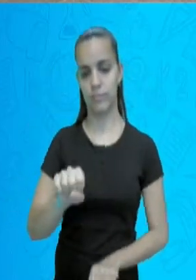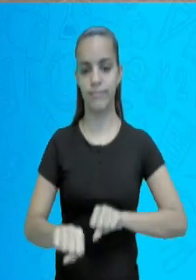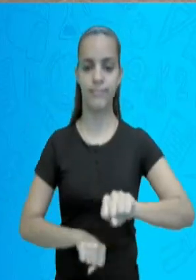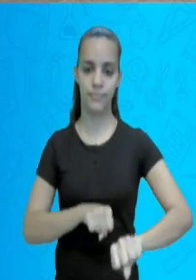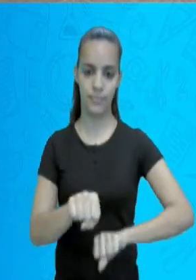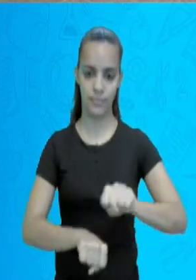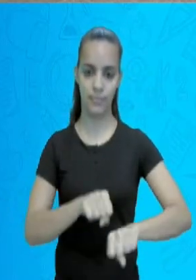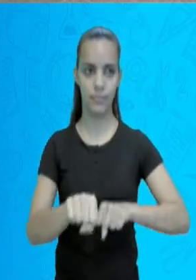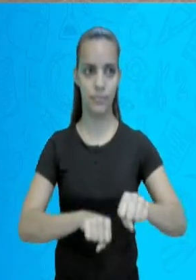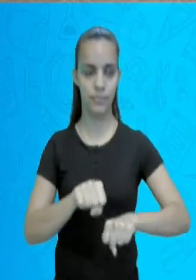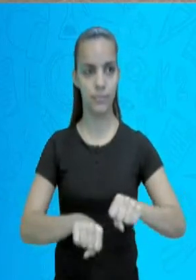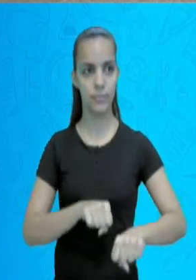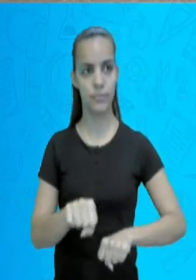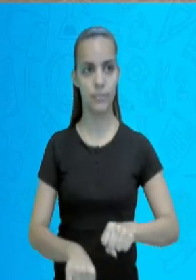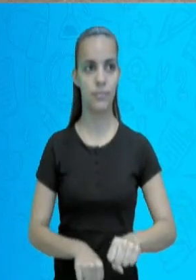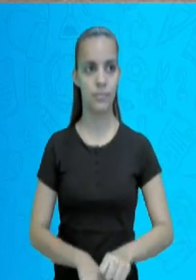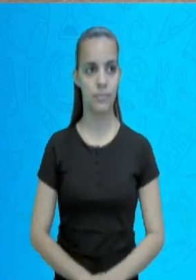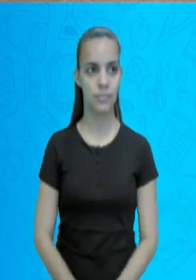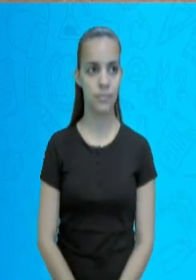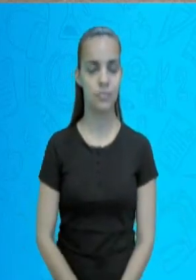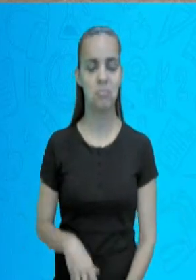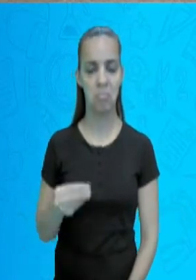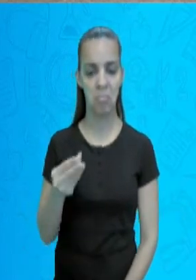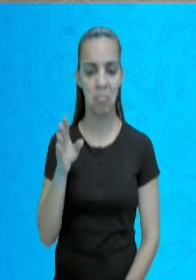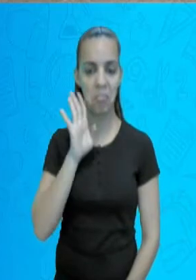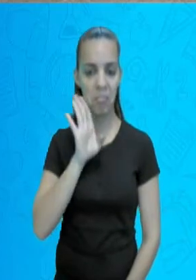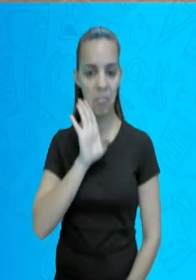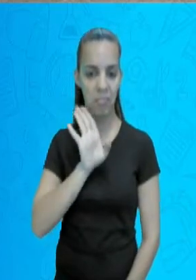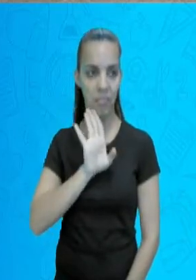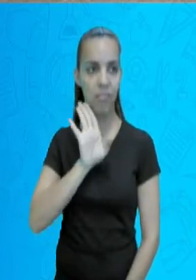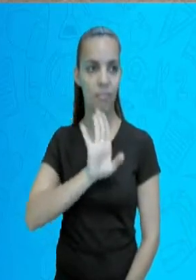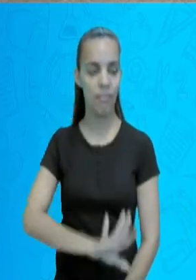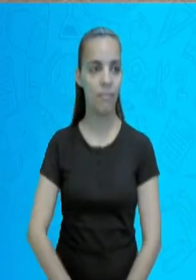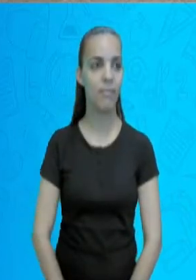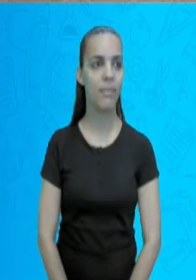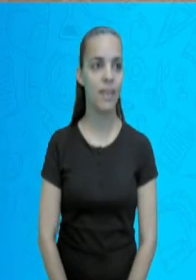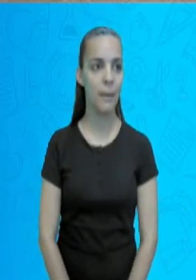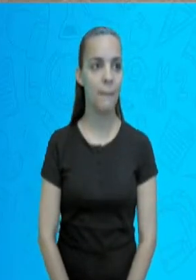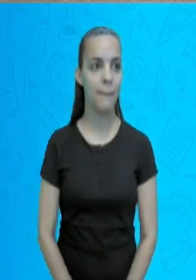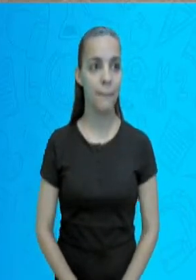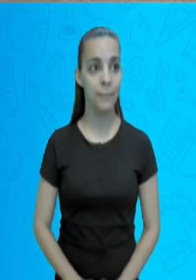bicicleta. Isso é interessante.